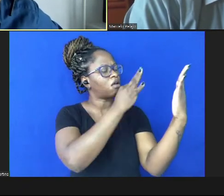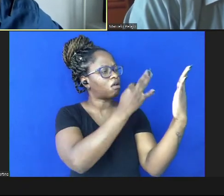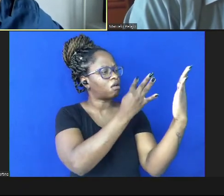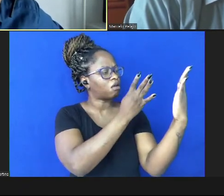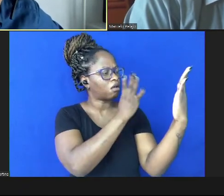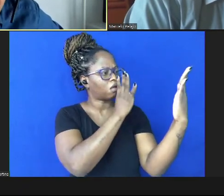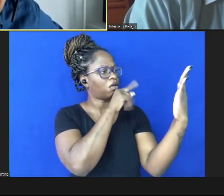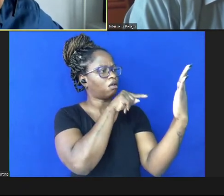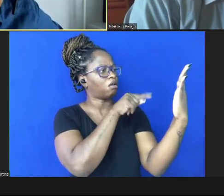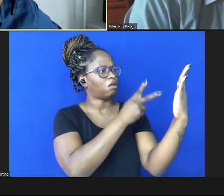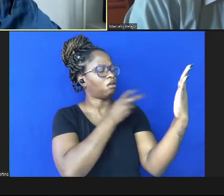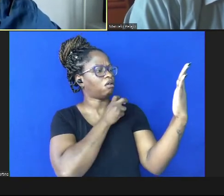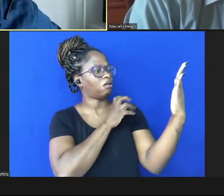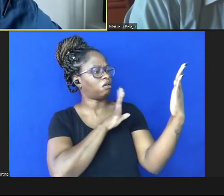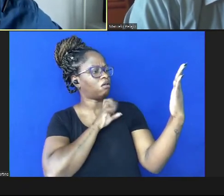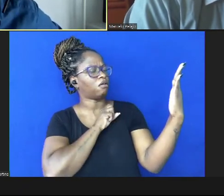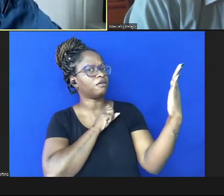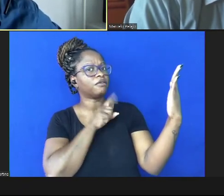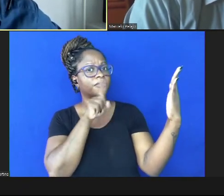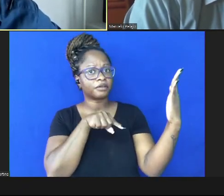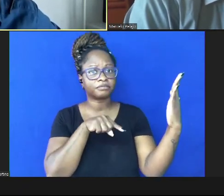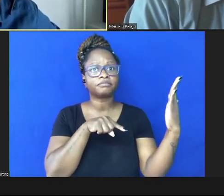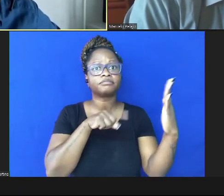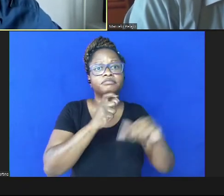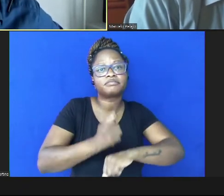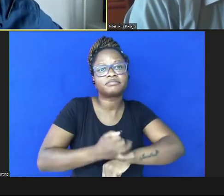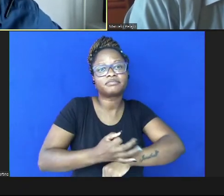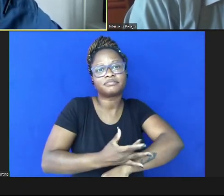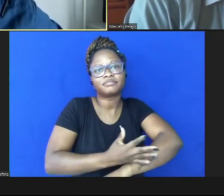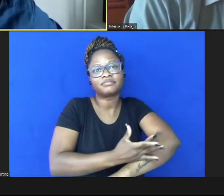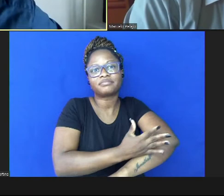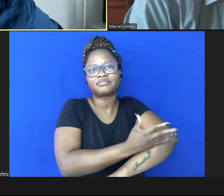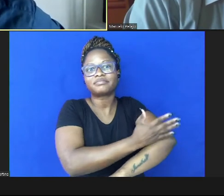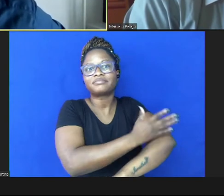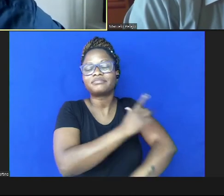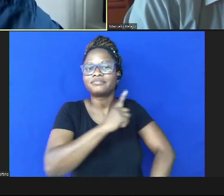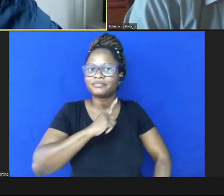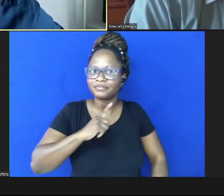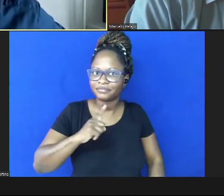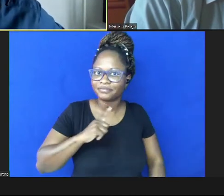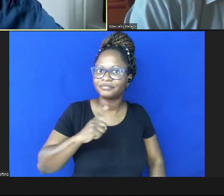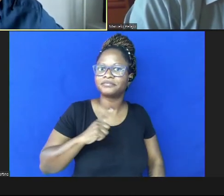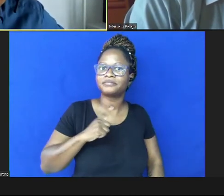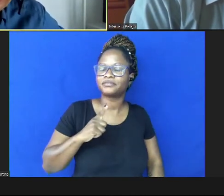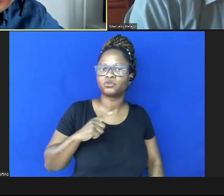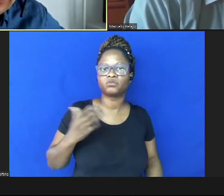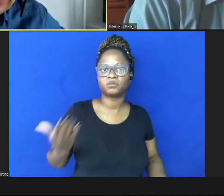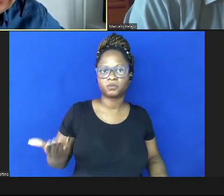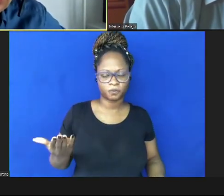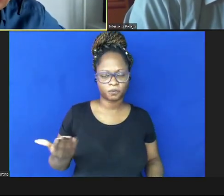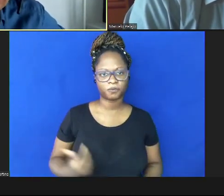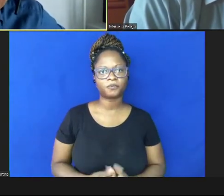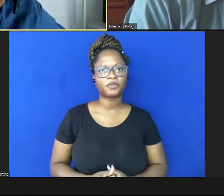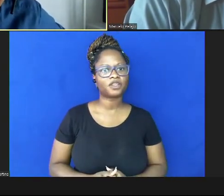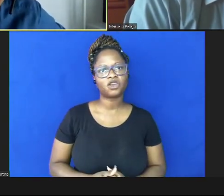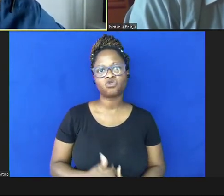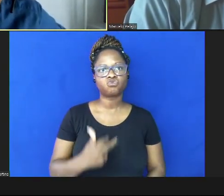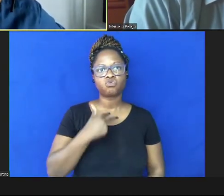essa questão emocional. Não pode ser tão